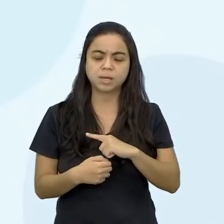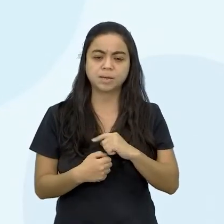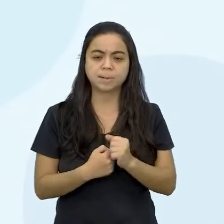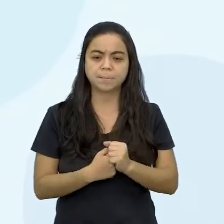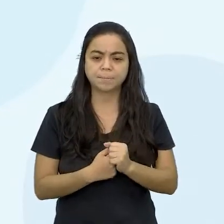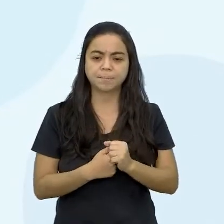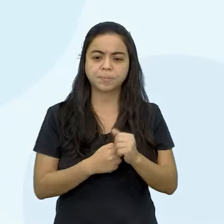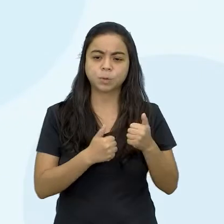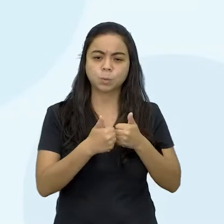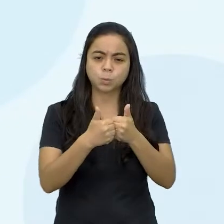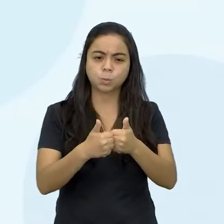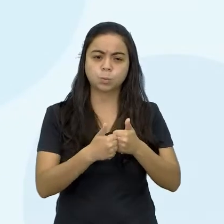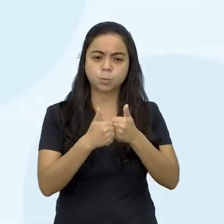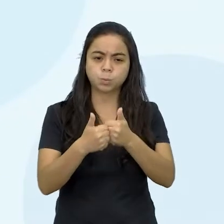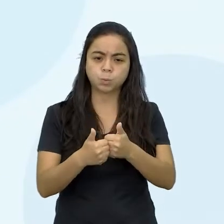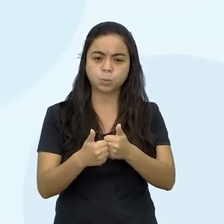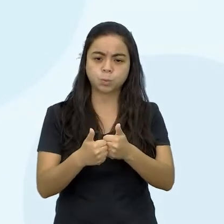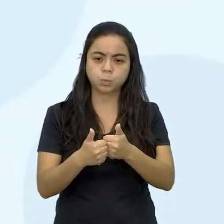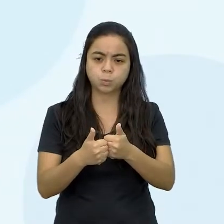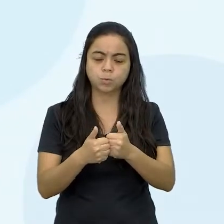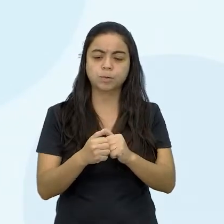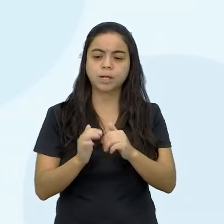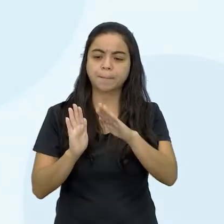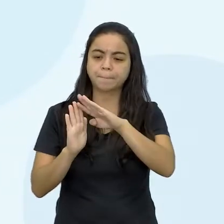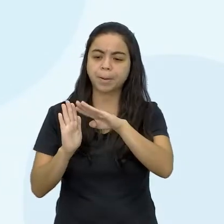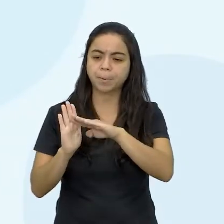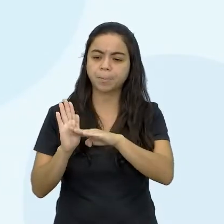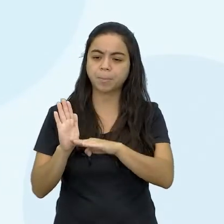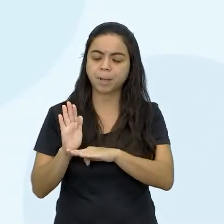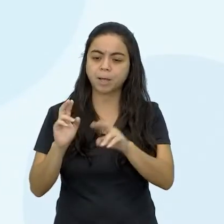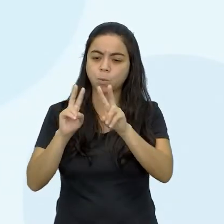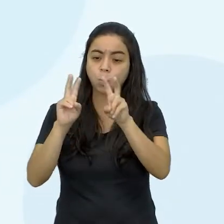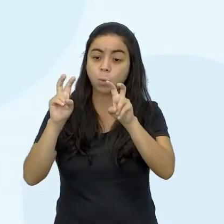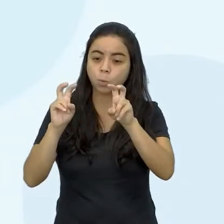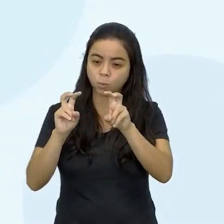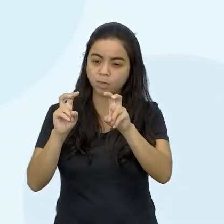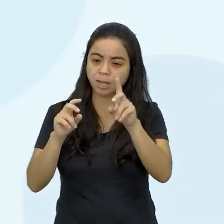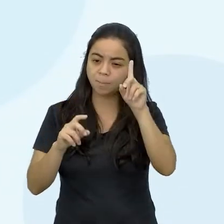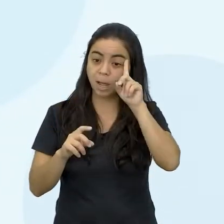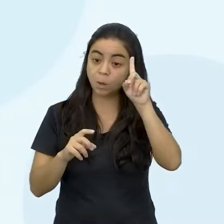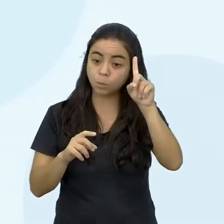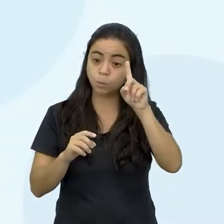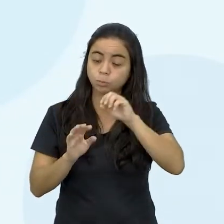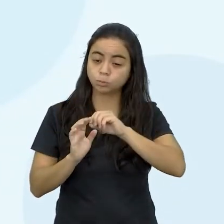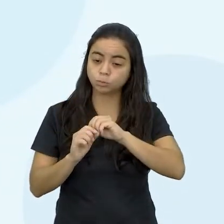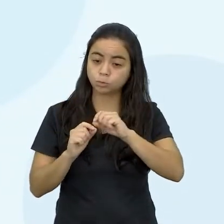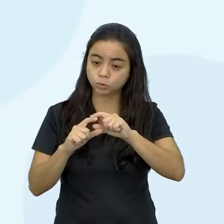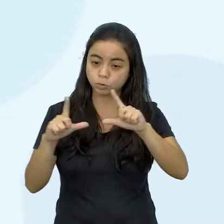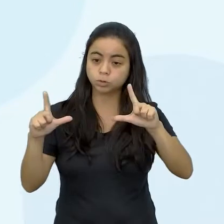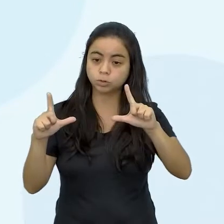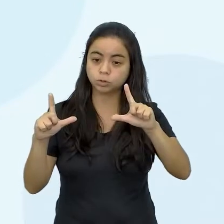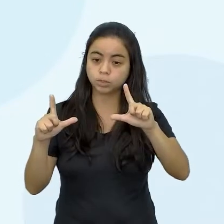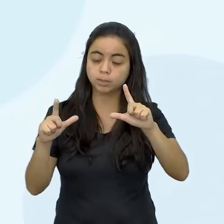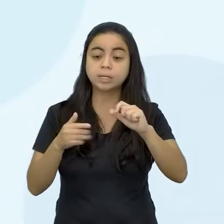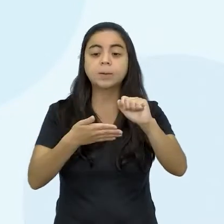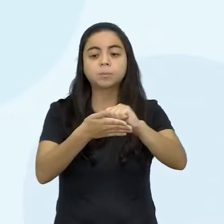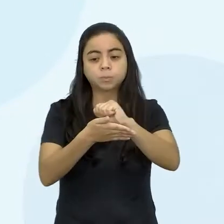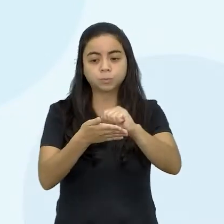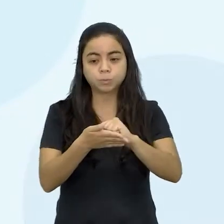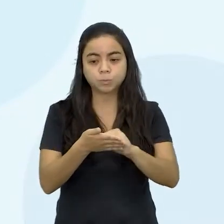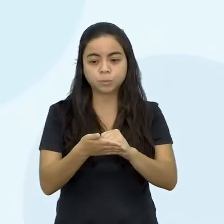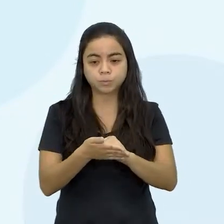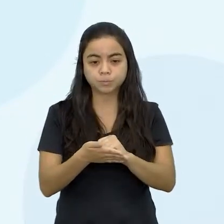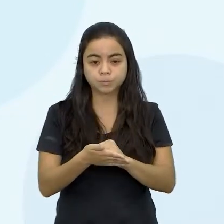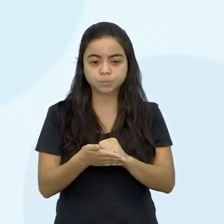das aulas do componente eficiência energética aí anotando o tema da aula Qual foi o dia da exibição fazendo essas anotações